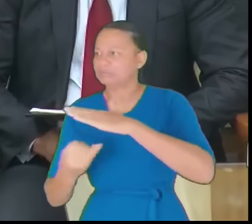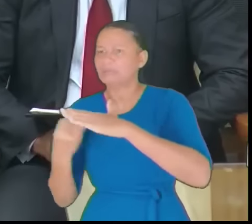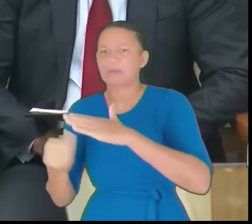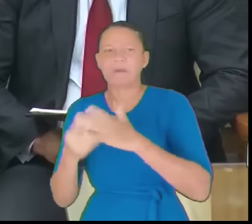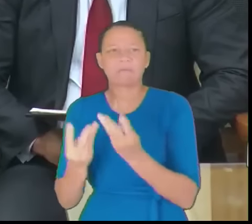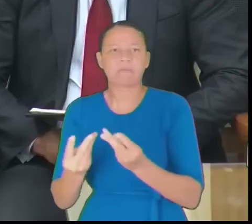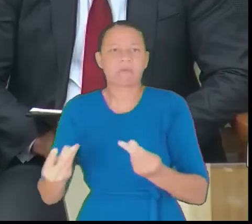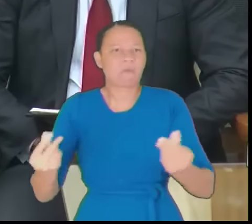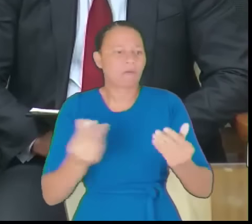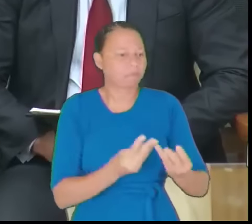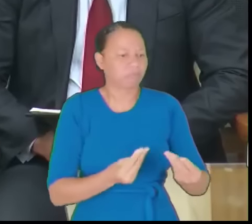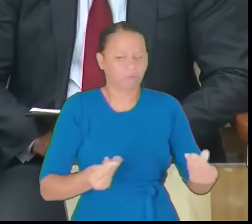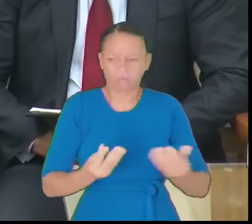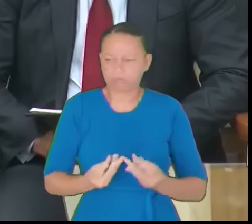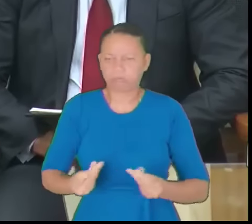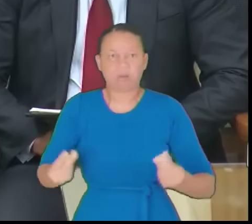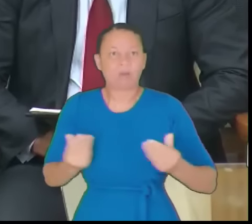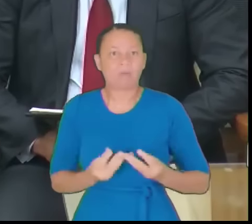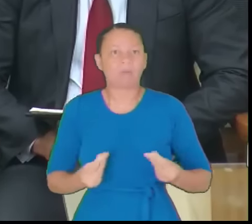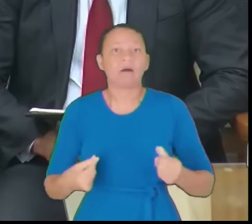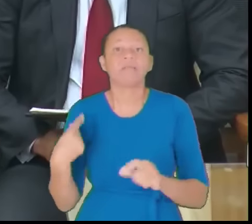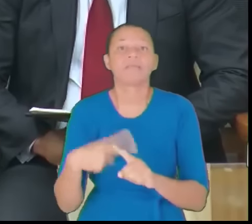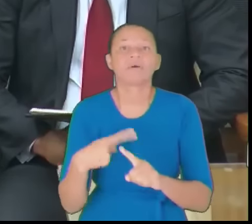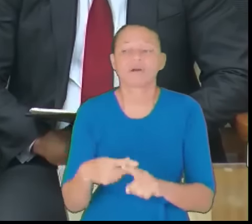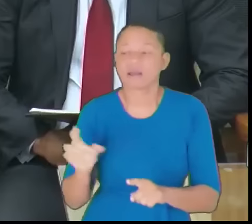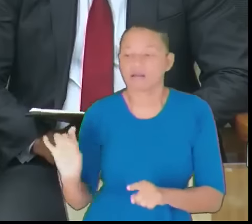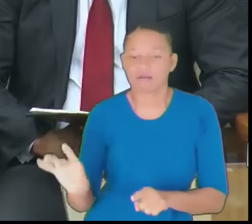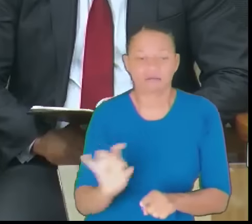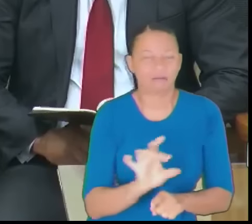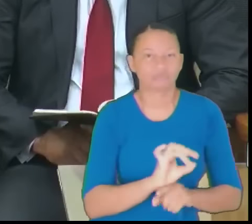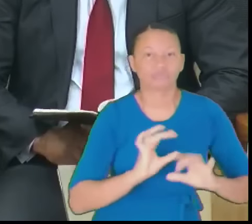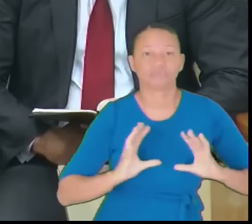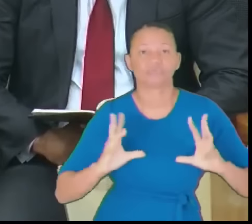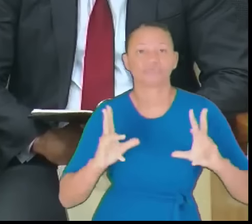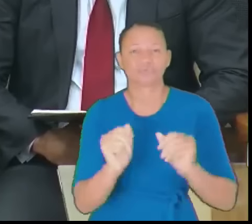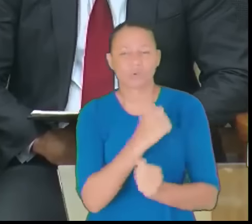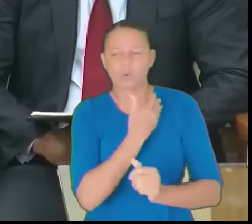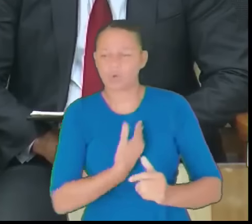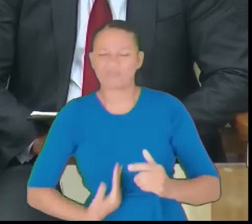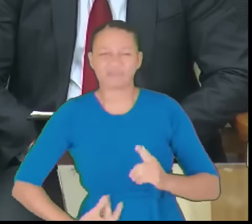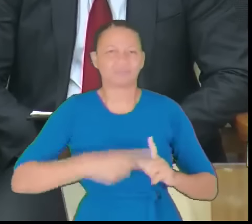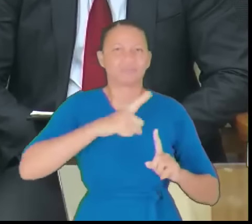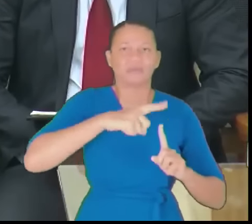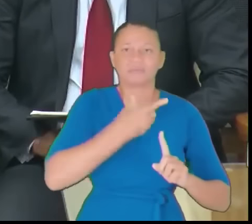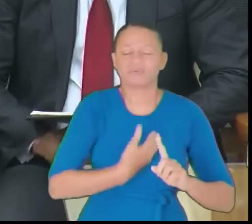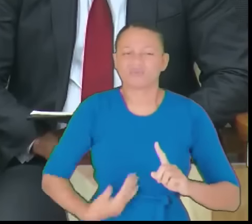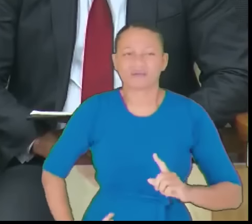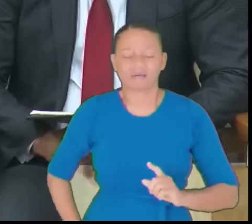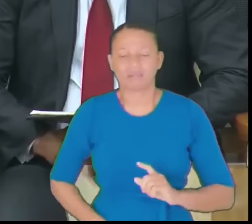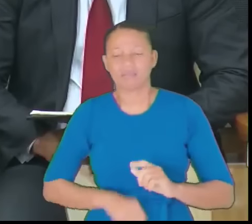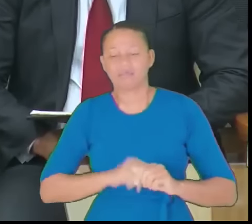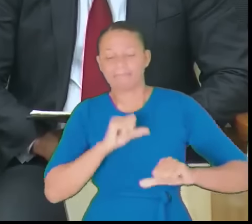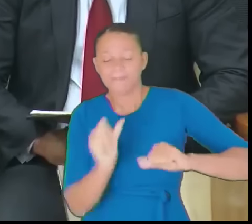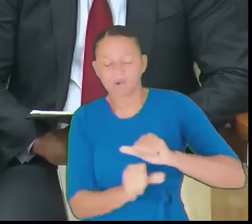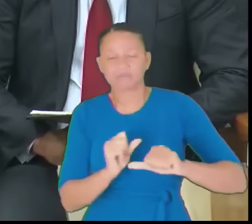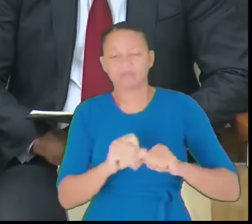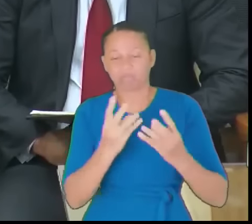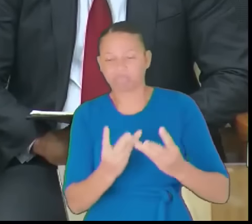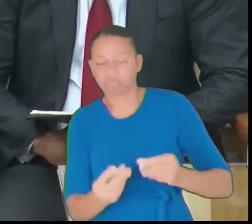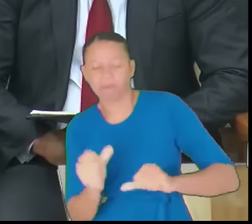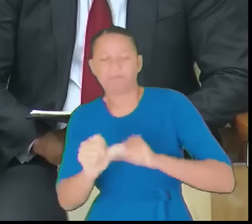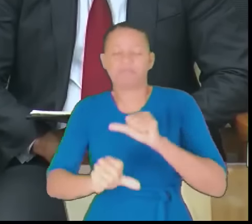quê? Porque as instituições, todas as instituições, governos, tipo de governo, cai, levanta outro tipo, cai um tipo,